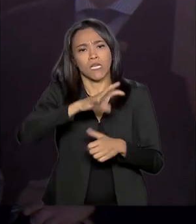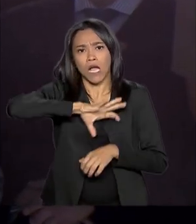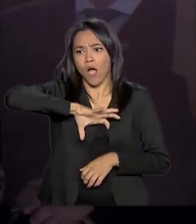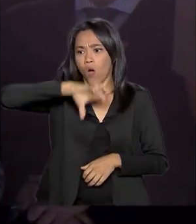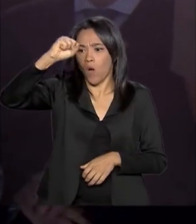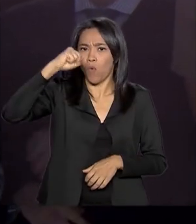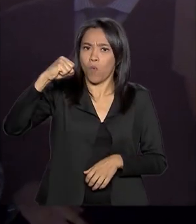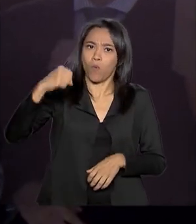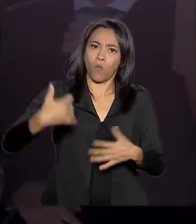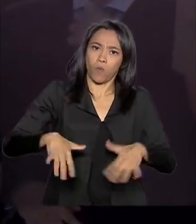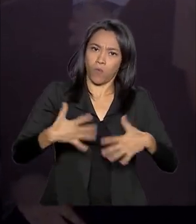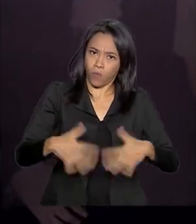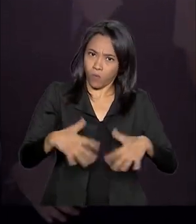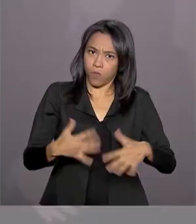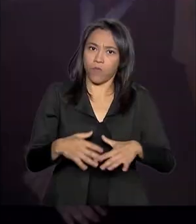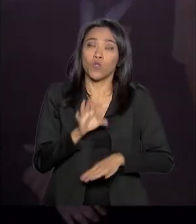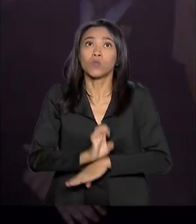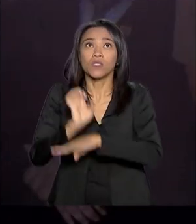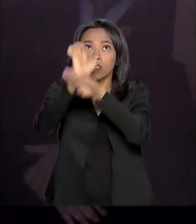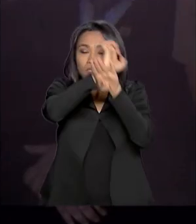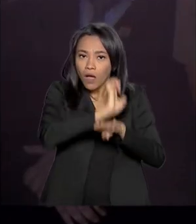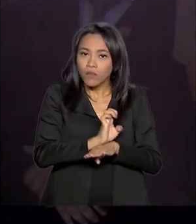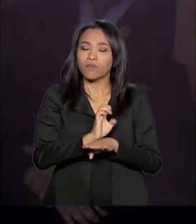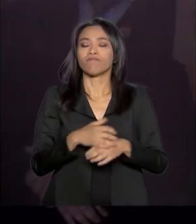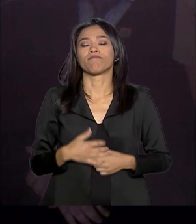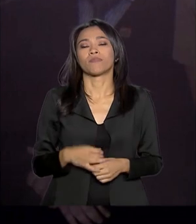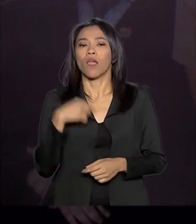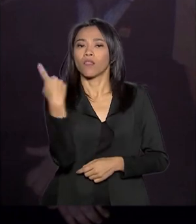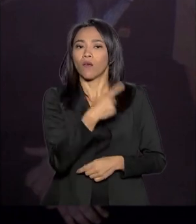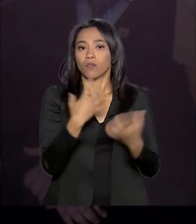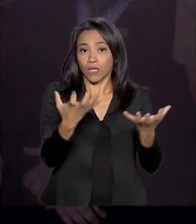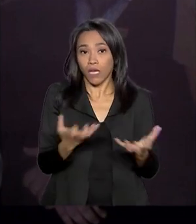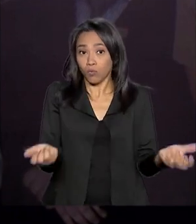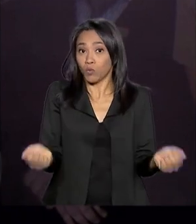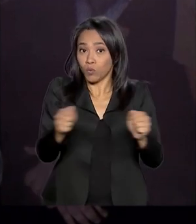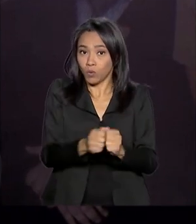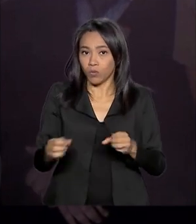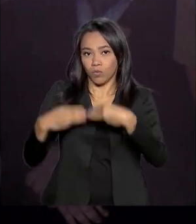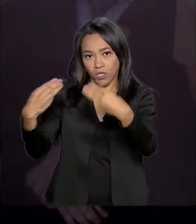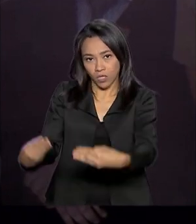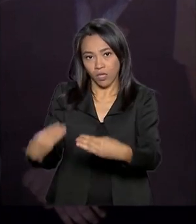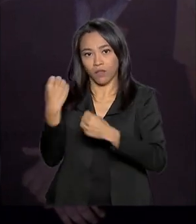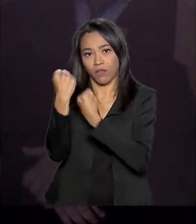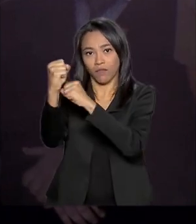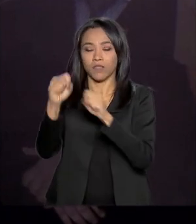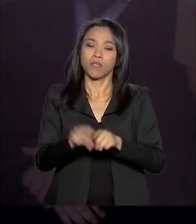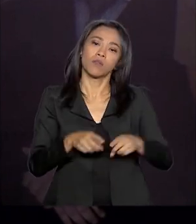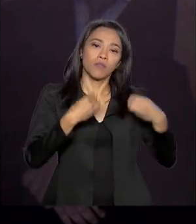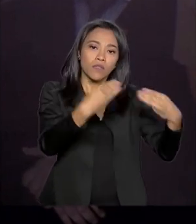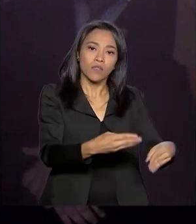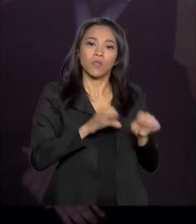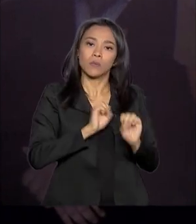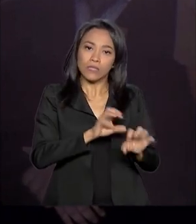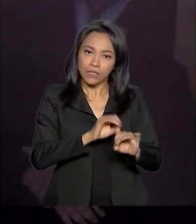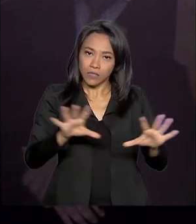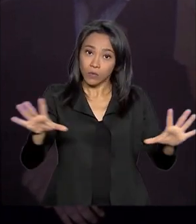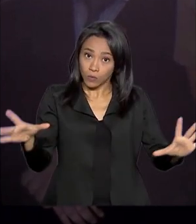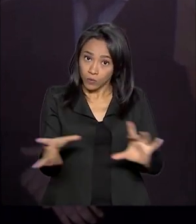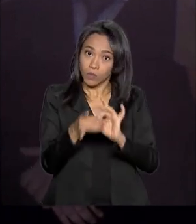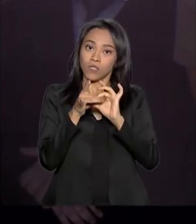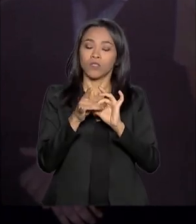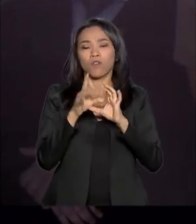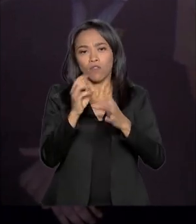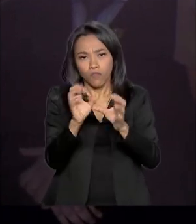nos Estados. Pretendemos, junto ao Ministério da Defesa e da Educação, implantar um colégio militar